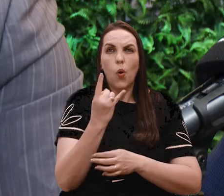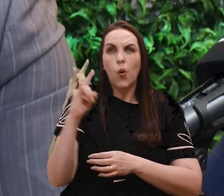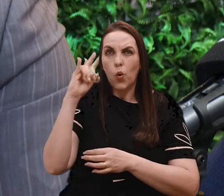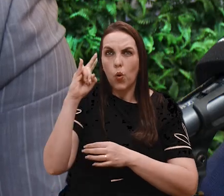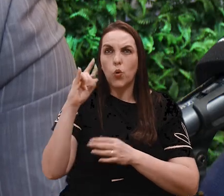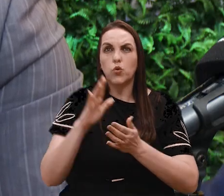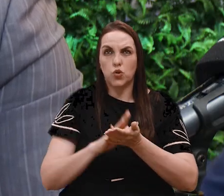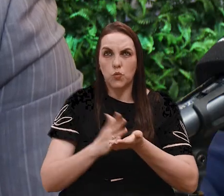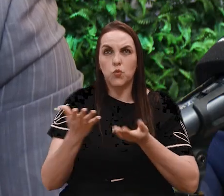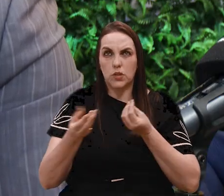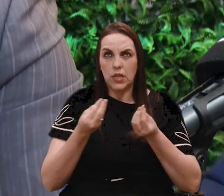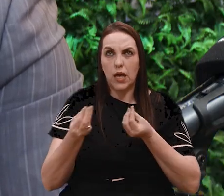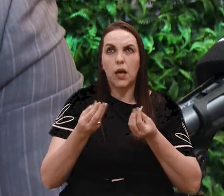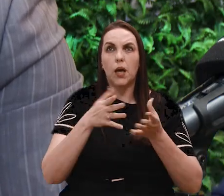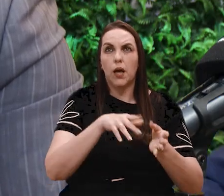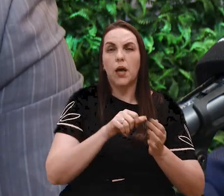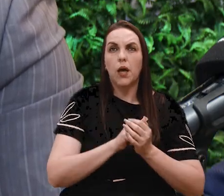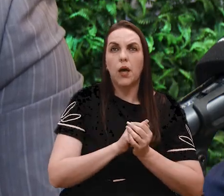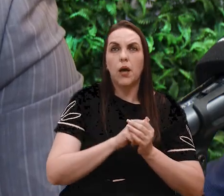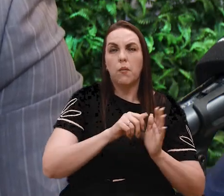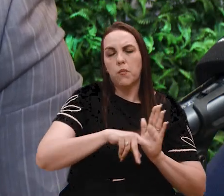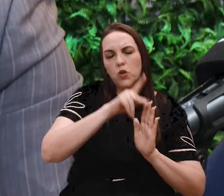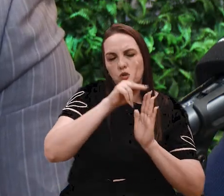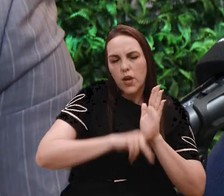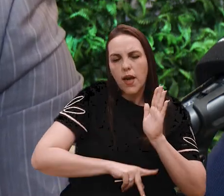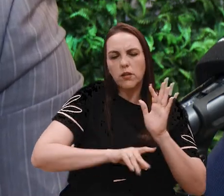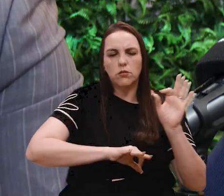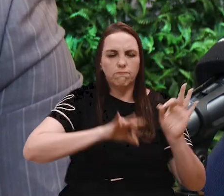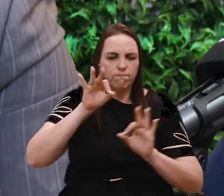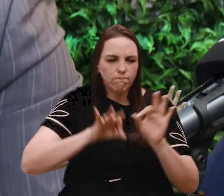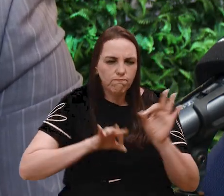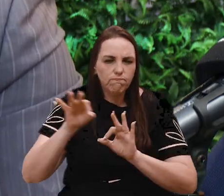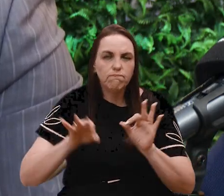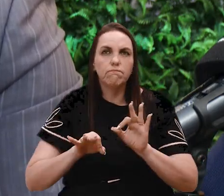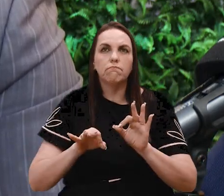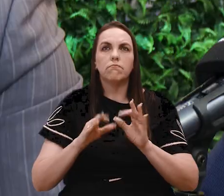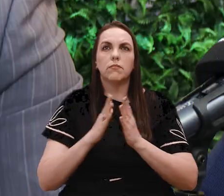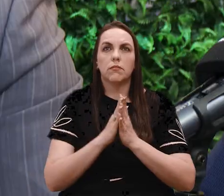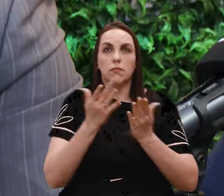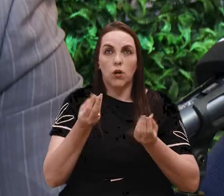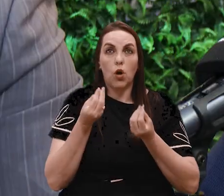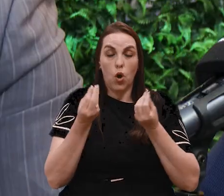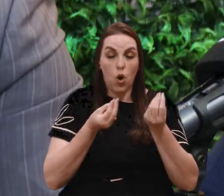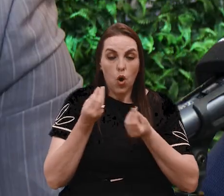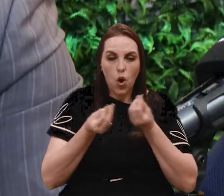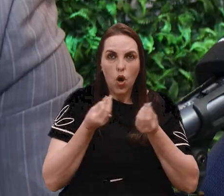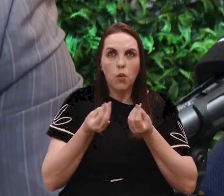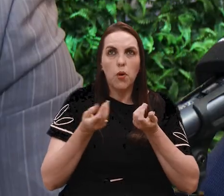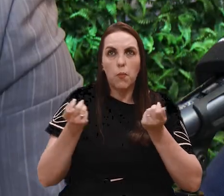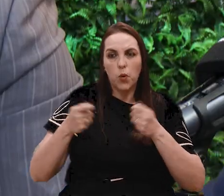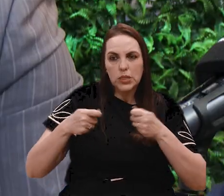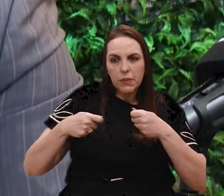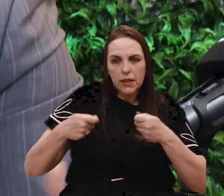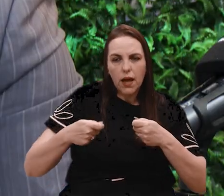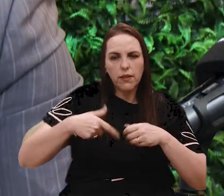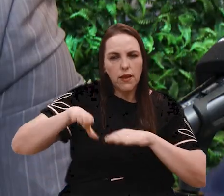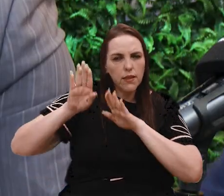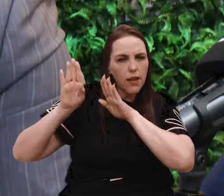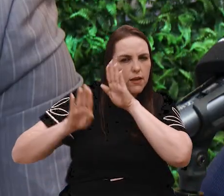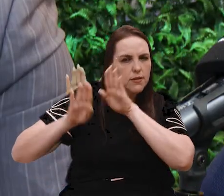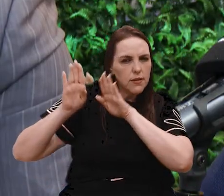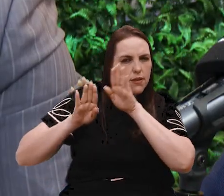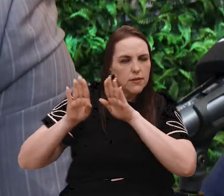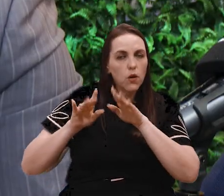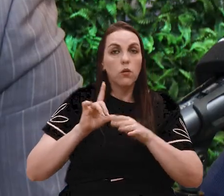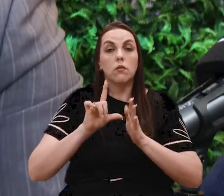para o DAER, para eles verificar, fazer se está dentro daquele escopo que foi licitado, e depois disso vai